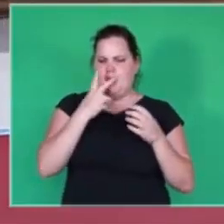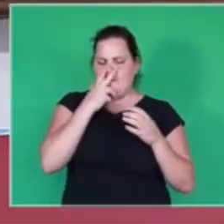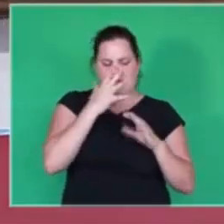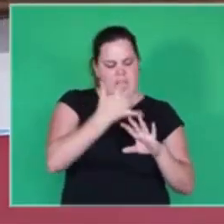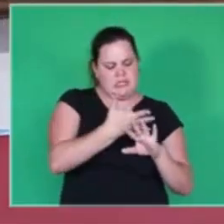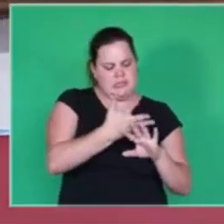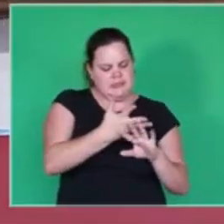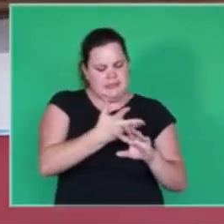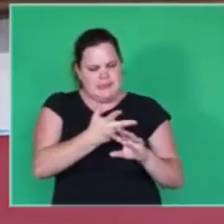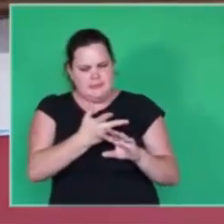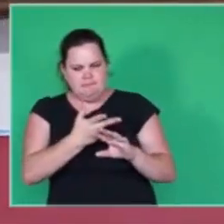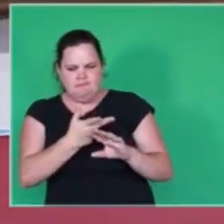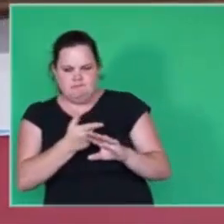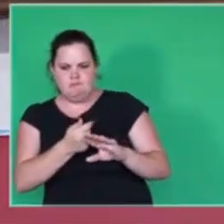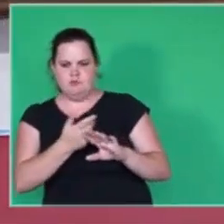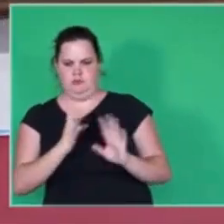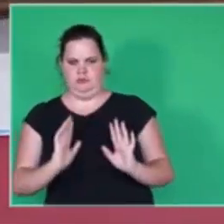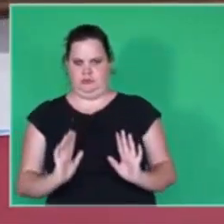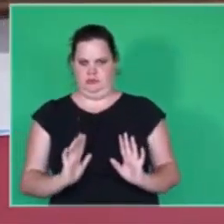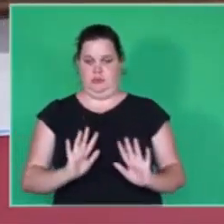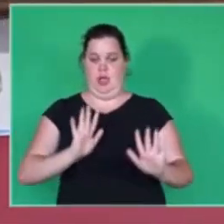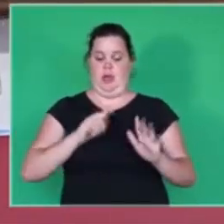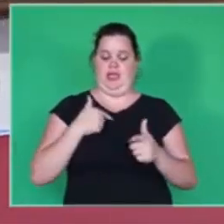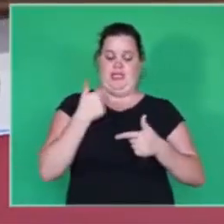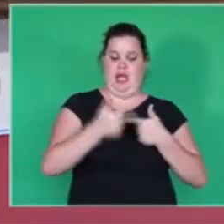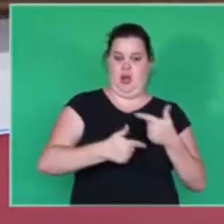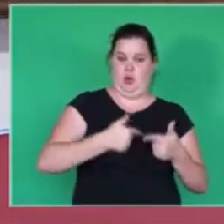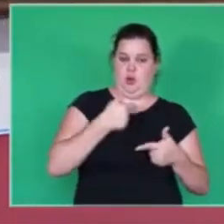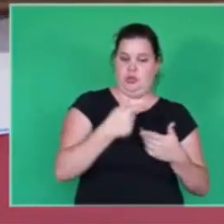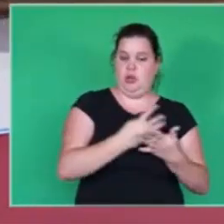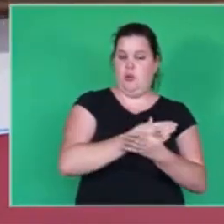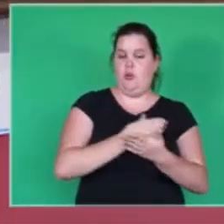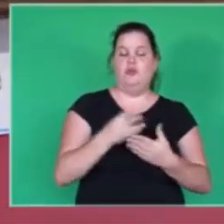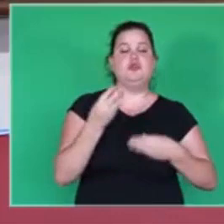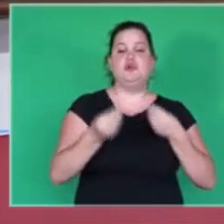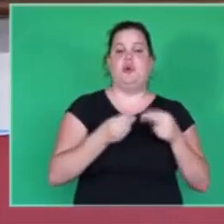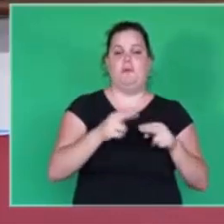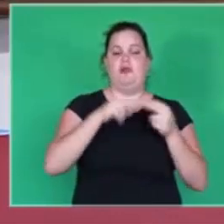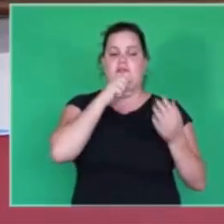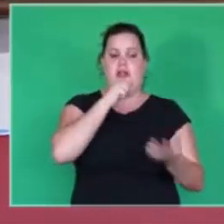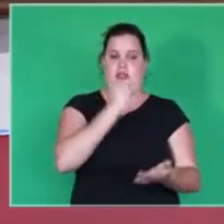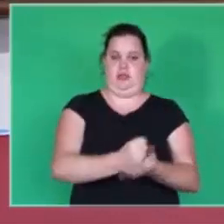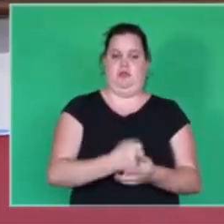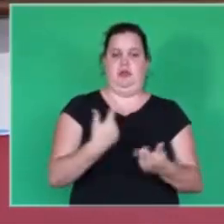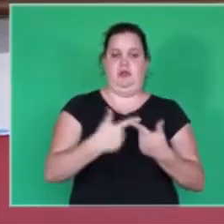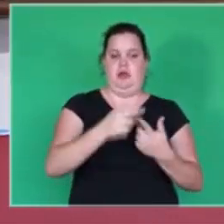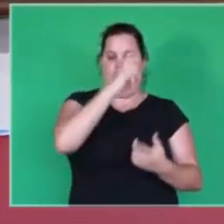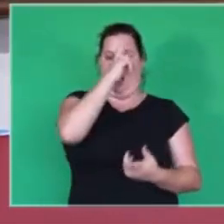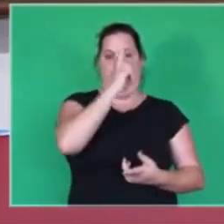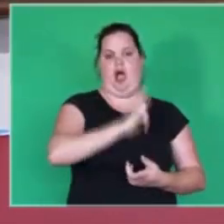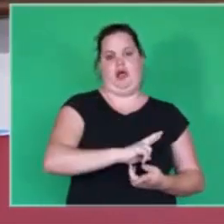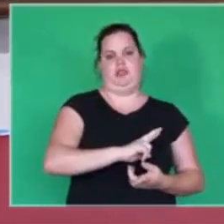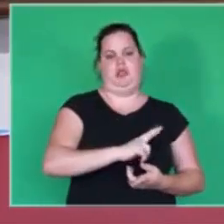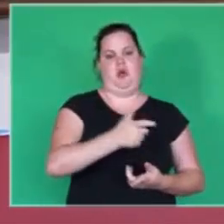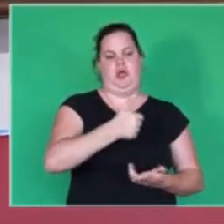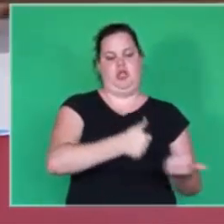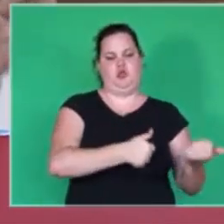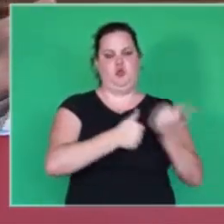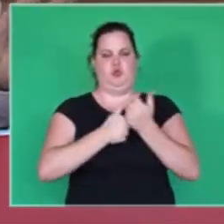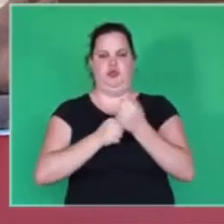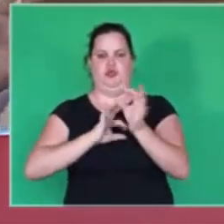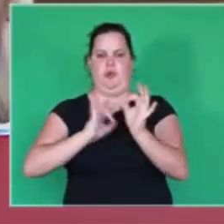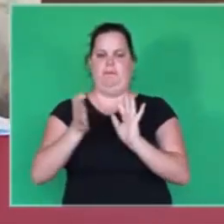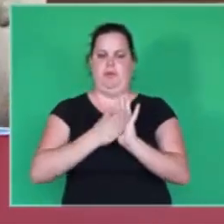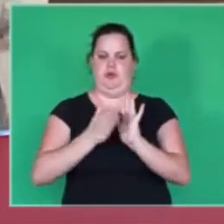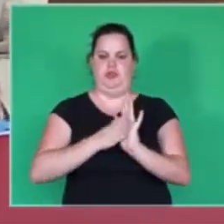lutas começaram no Velho Testamento da filosofia, a razão para substituir o projeto de Deus. No